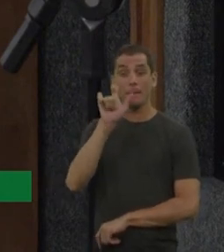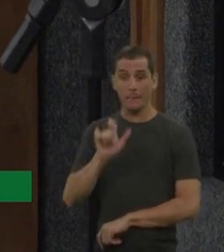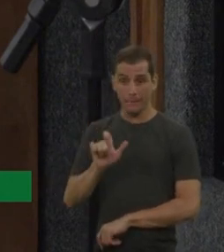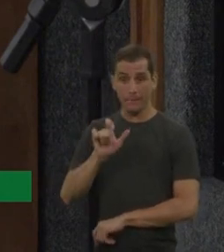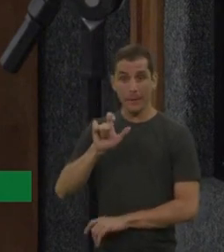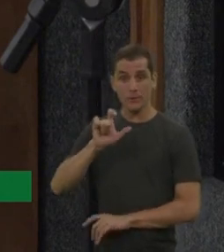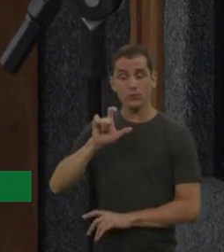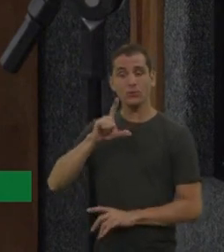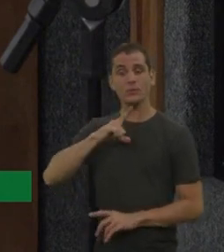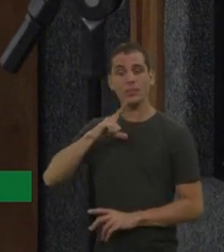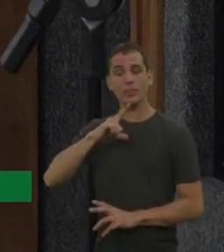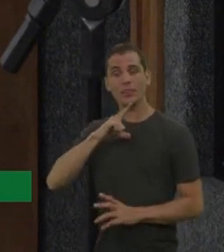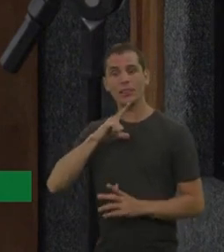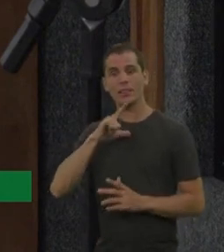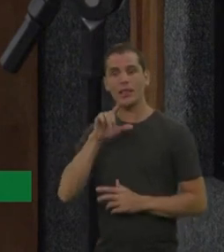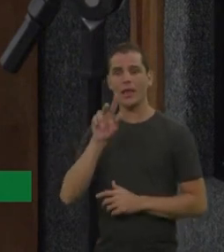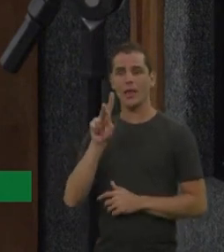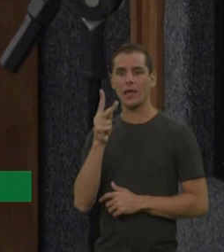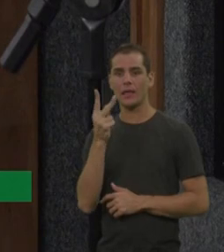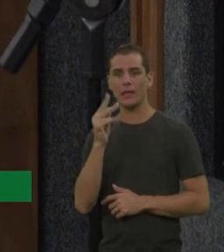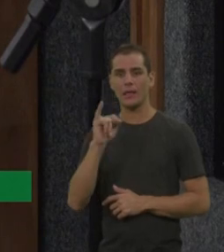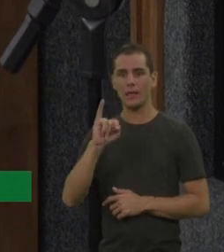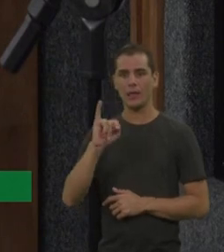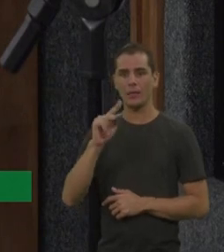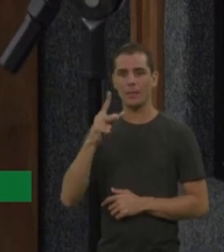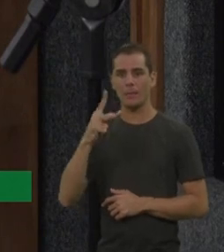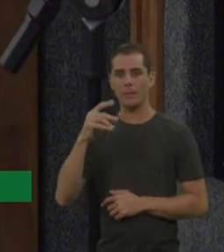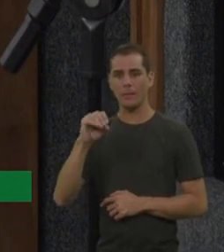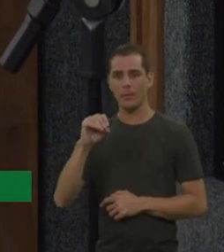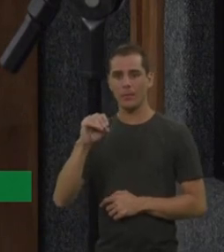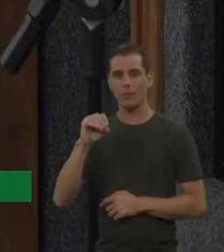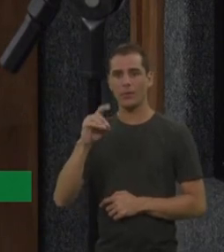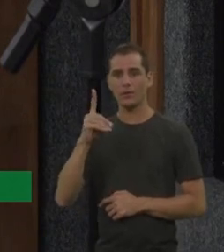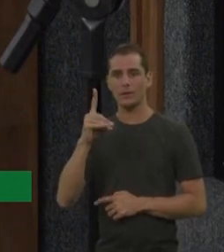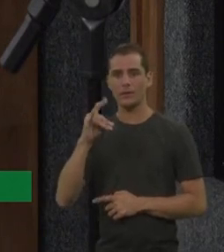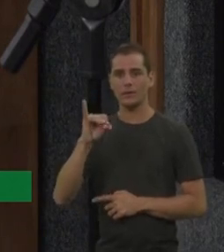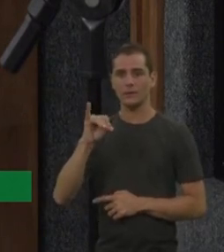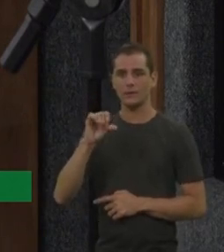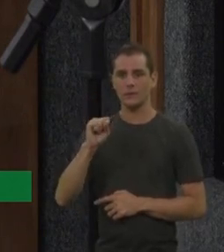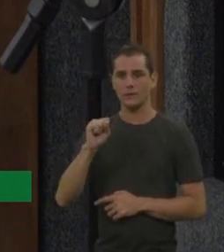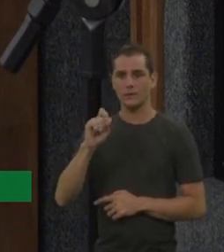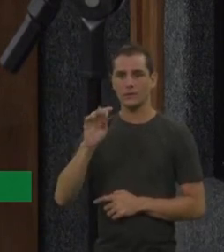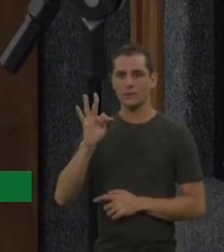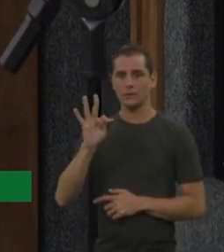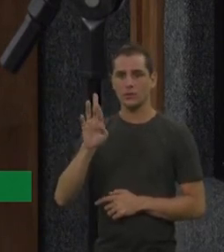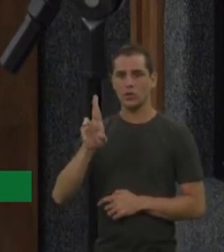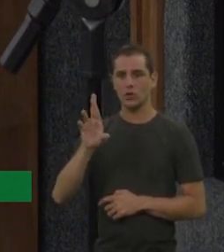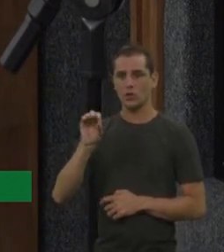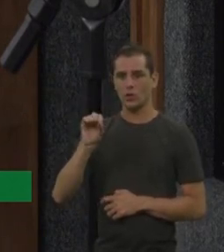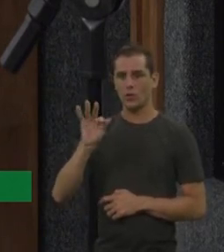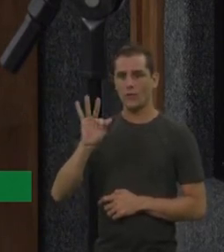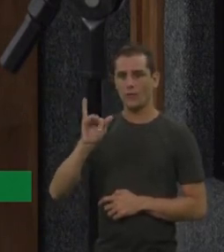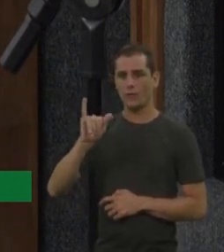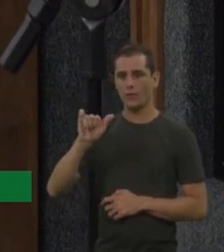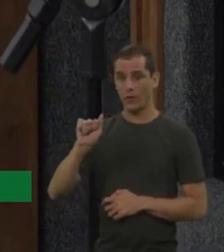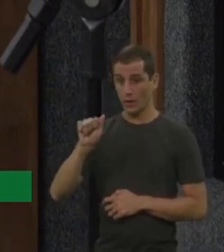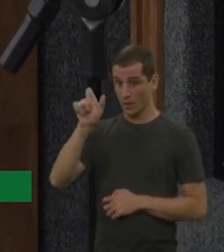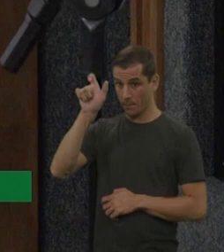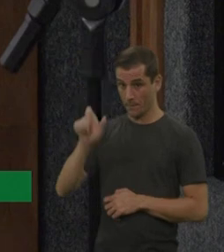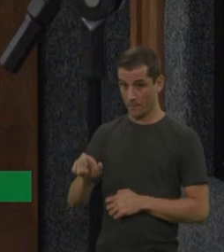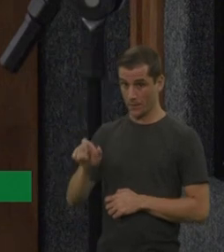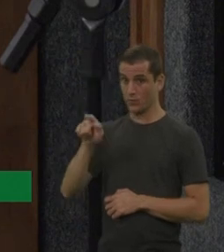Dr. Fabrício é formado em endocrinologia pediátrica pela Universidade Federal de Santa Catarina,